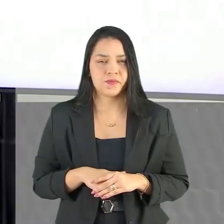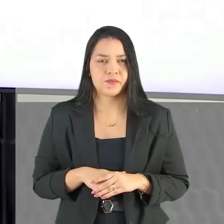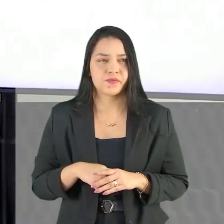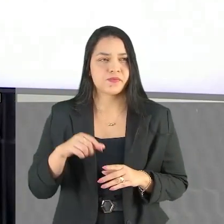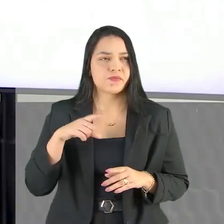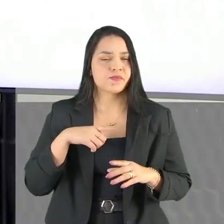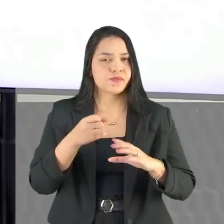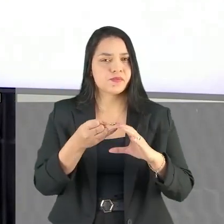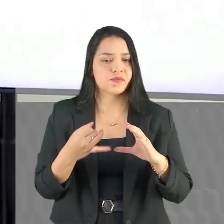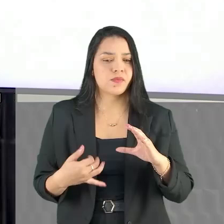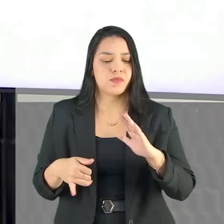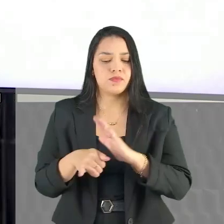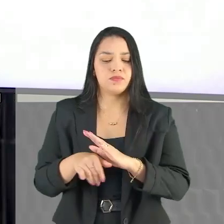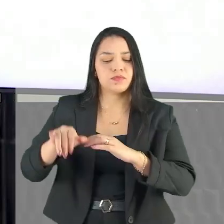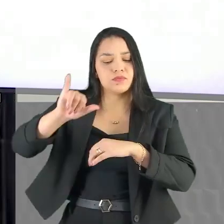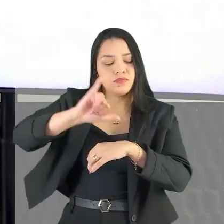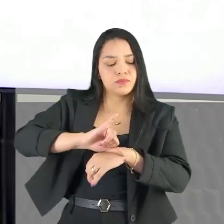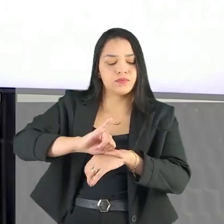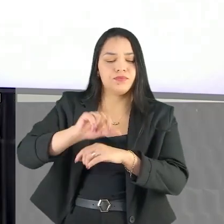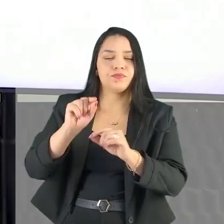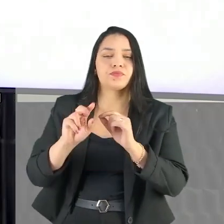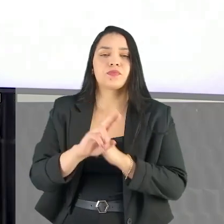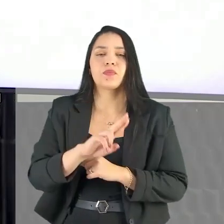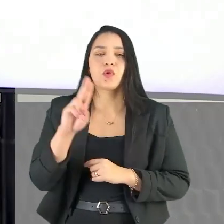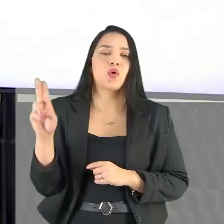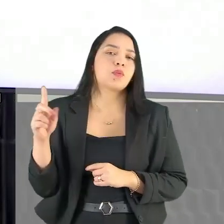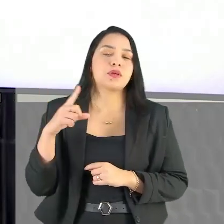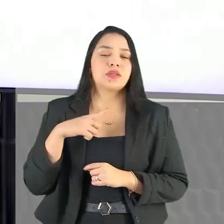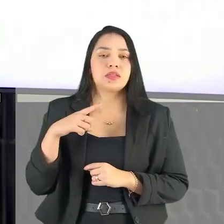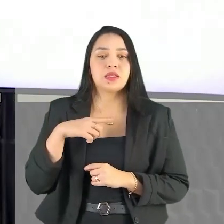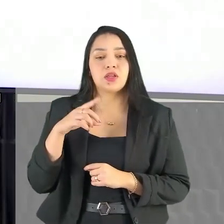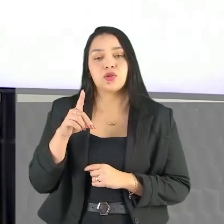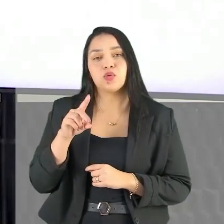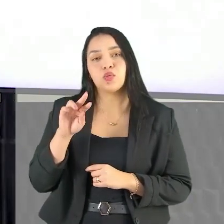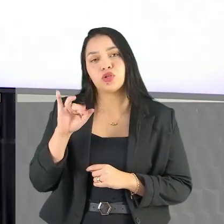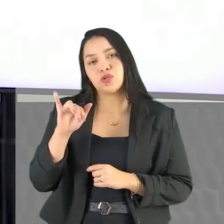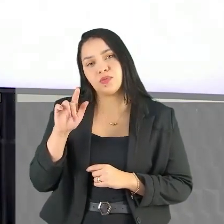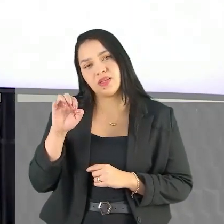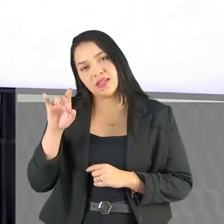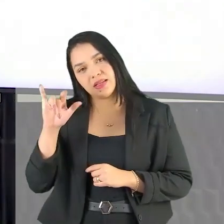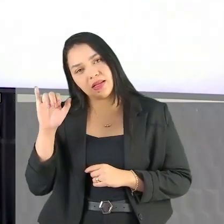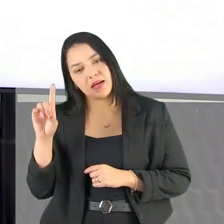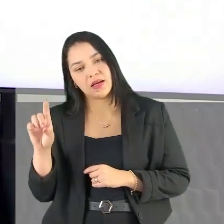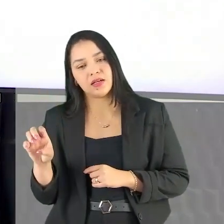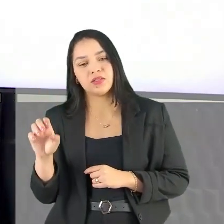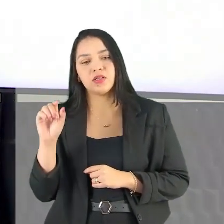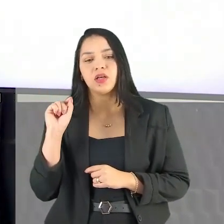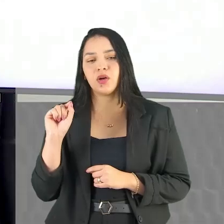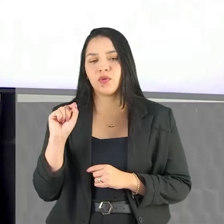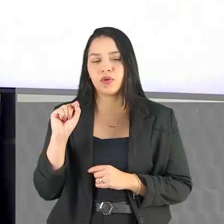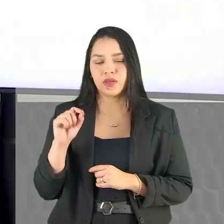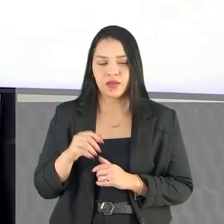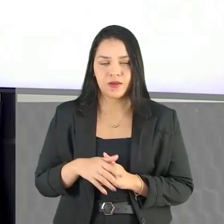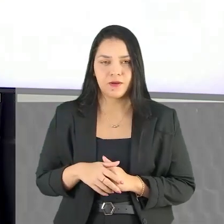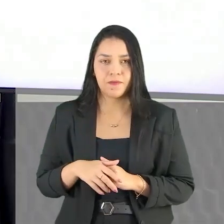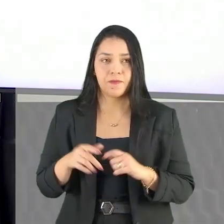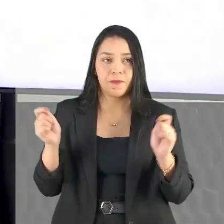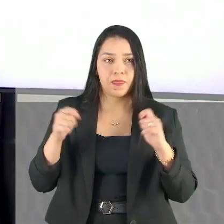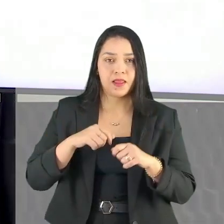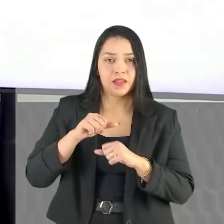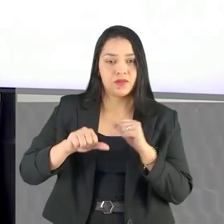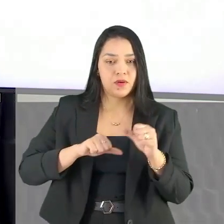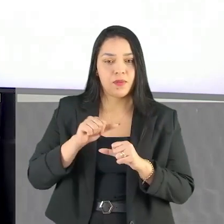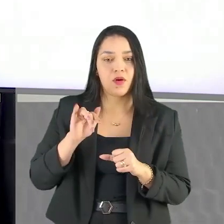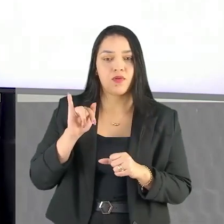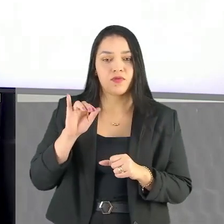essa é uma característica do metal. Essa característica é chamada de ductibilidade. Então, ductibilidade é a capacidade de